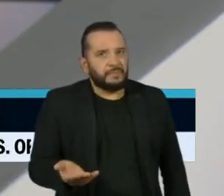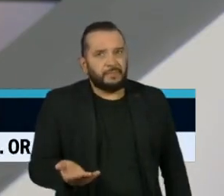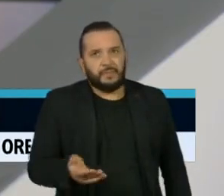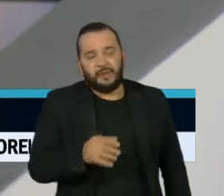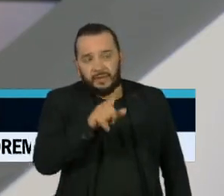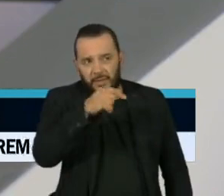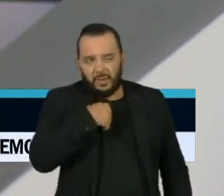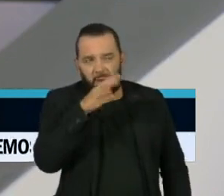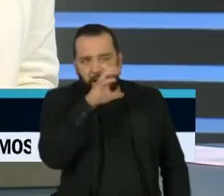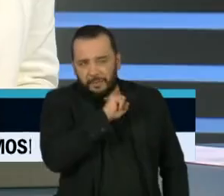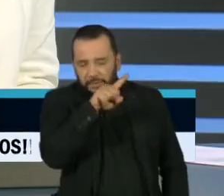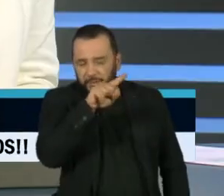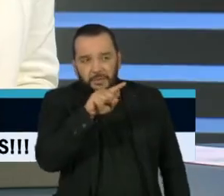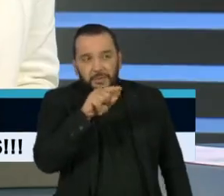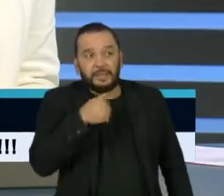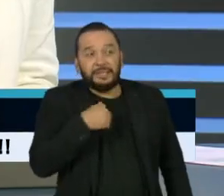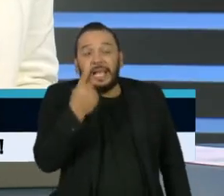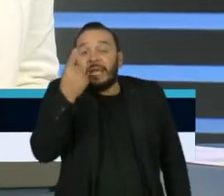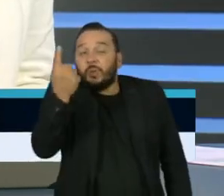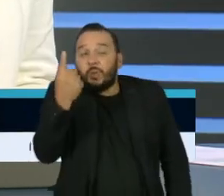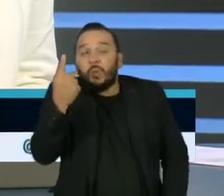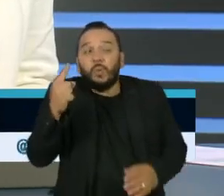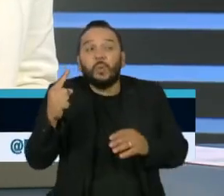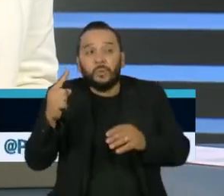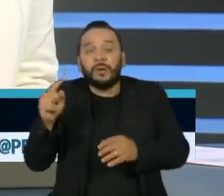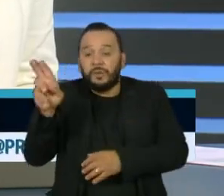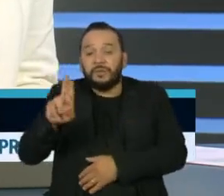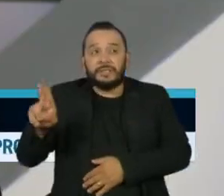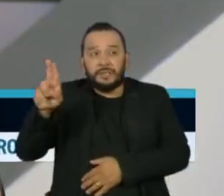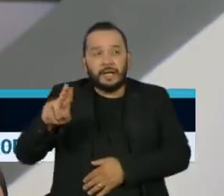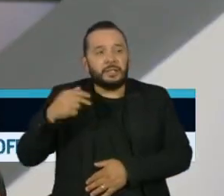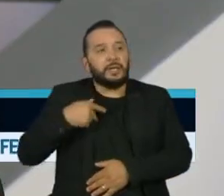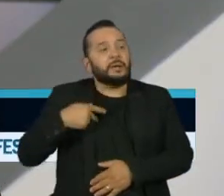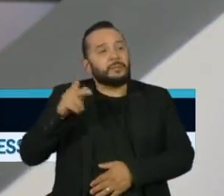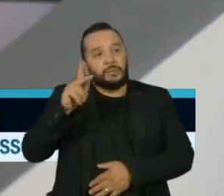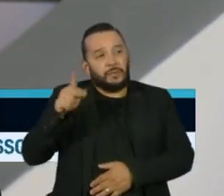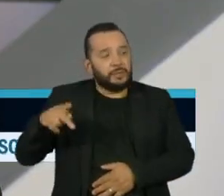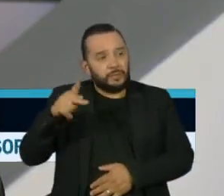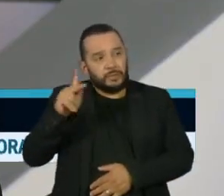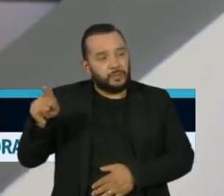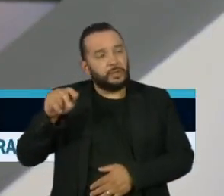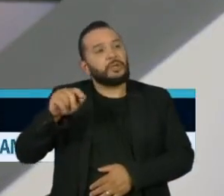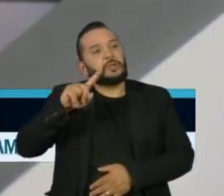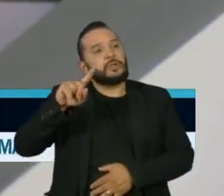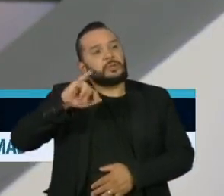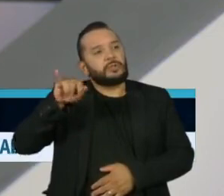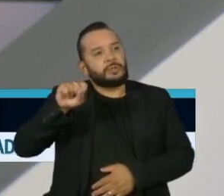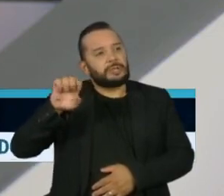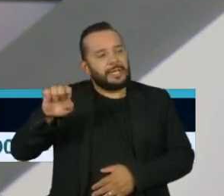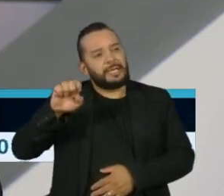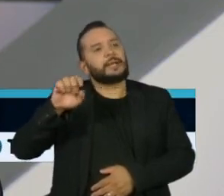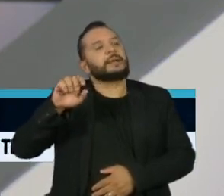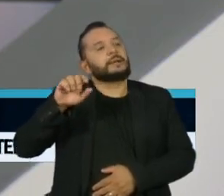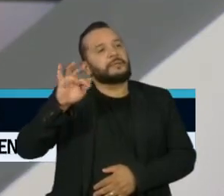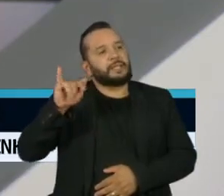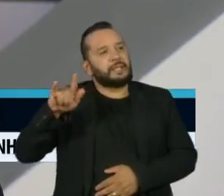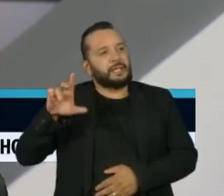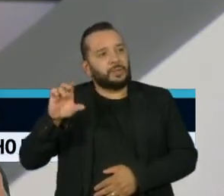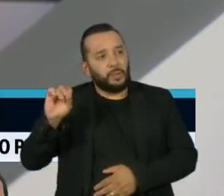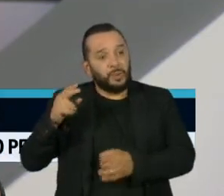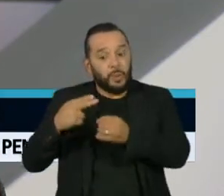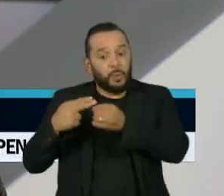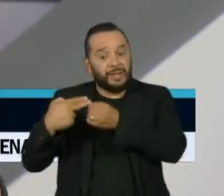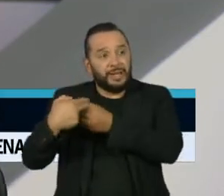me permitir, conto uma exceção que é muito importante. O professor Zeferino Vaz, quando montou a Unicamp,